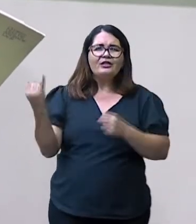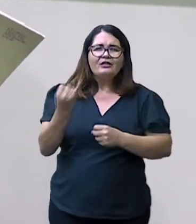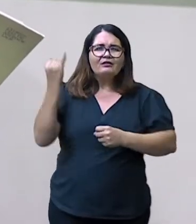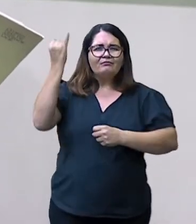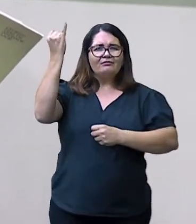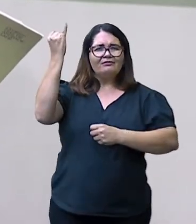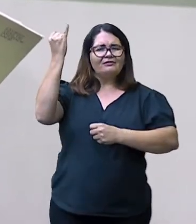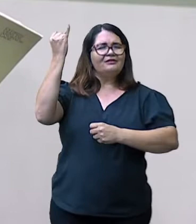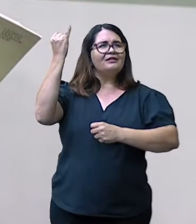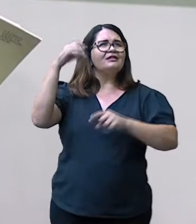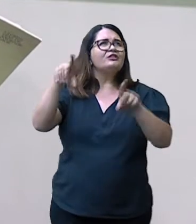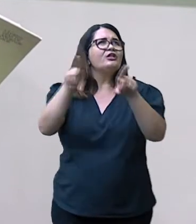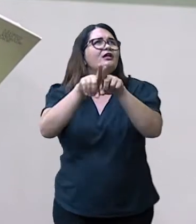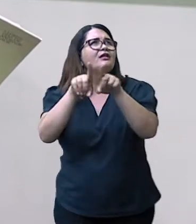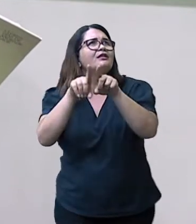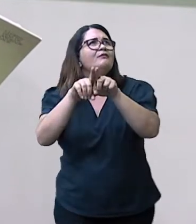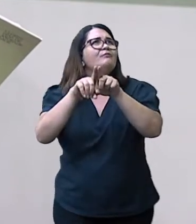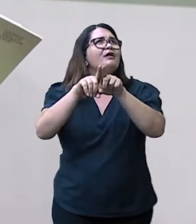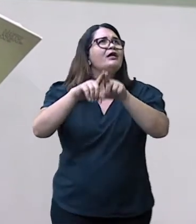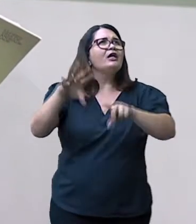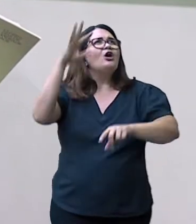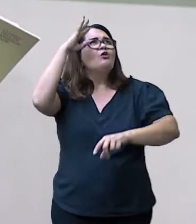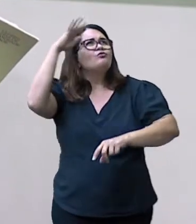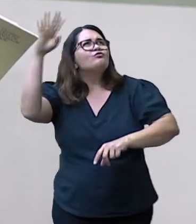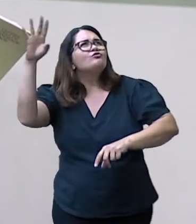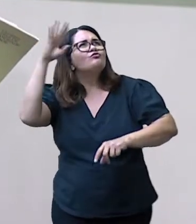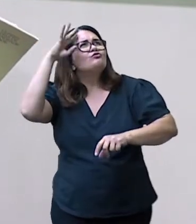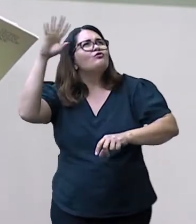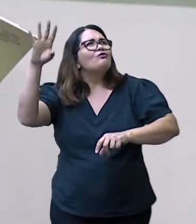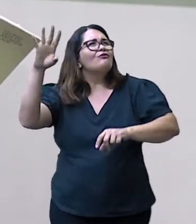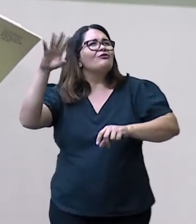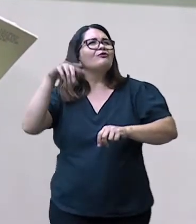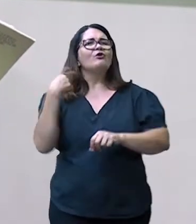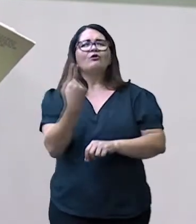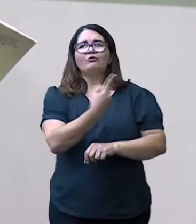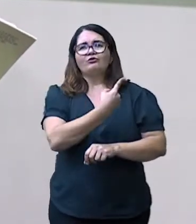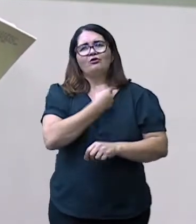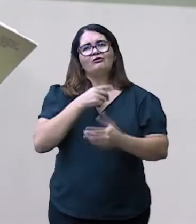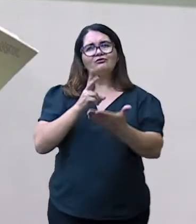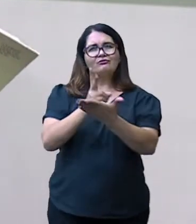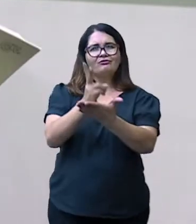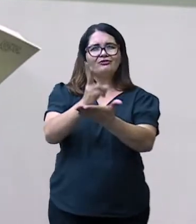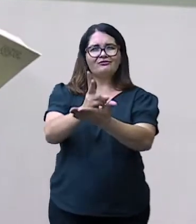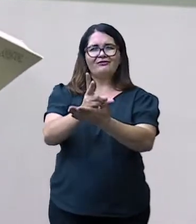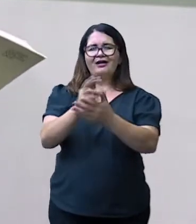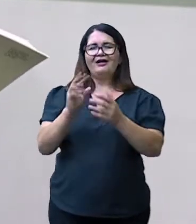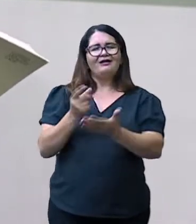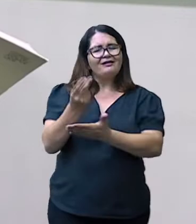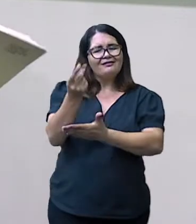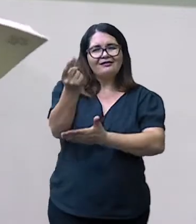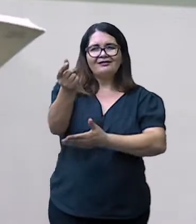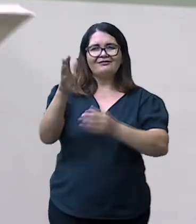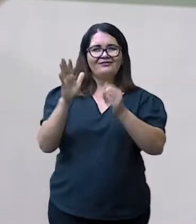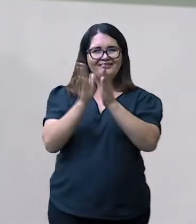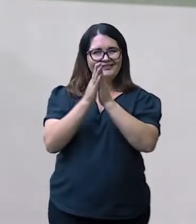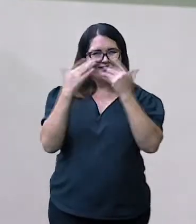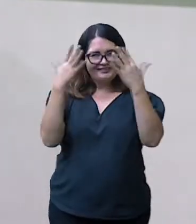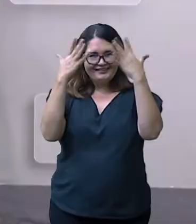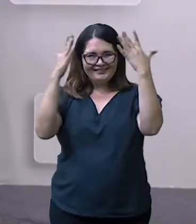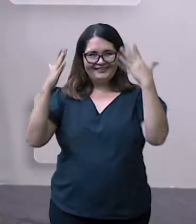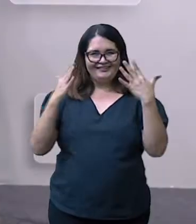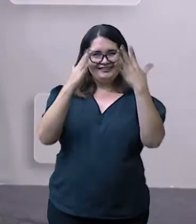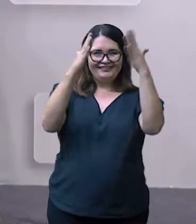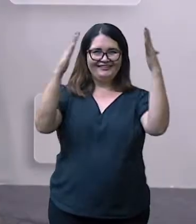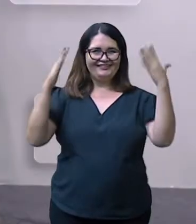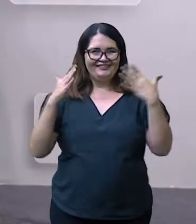som, envolverá o sonho desta vida, por todo sempre na amplidão. Maravilhoso, né? Temos que aplaudir.